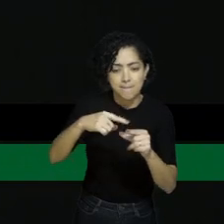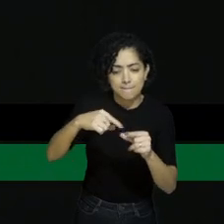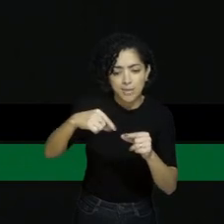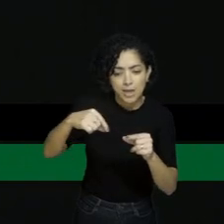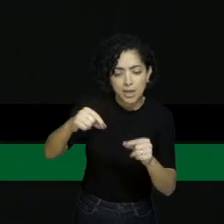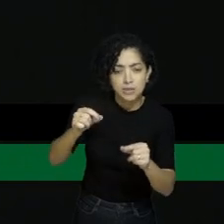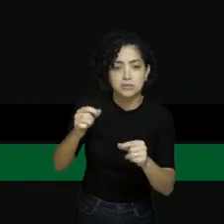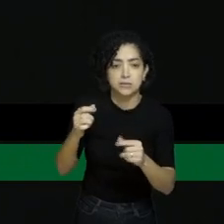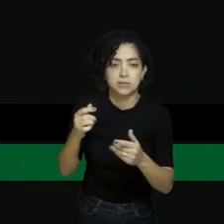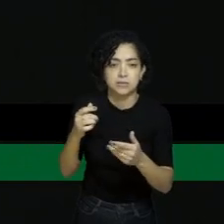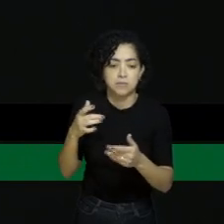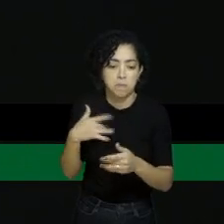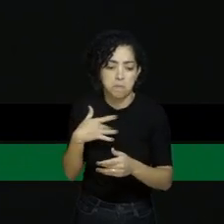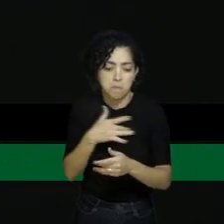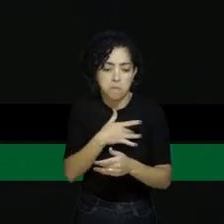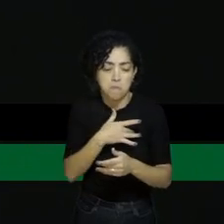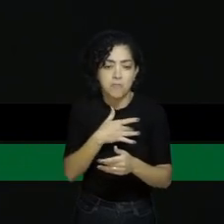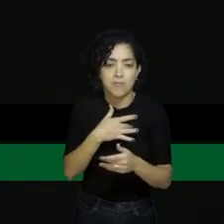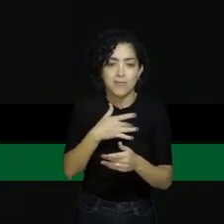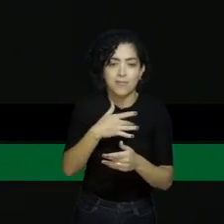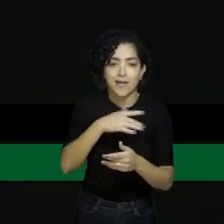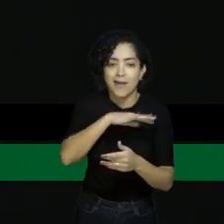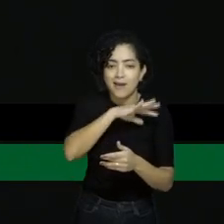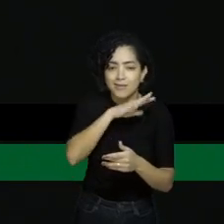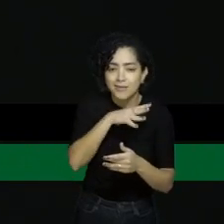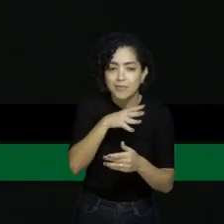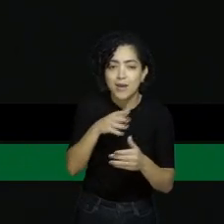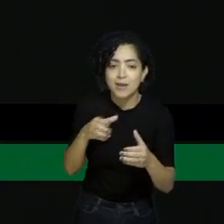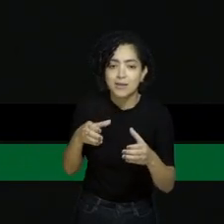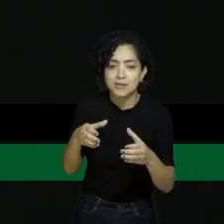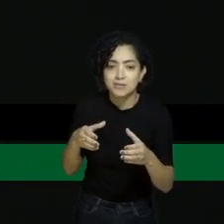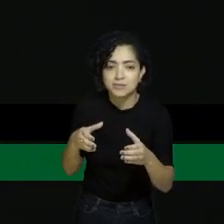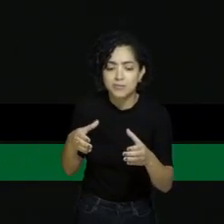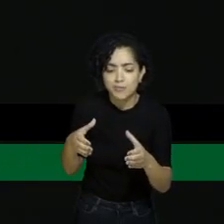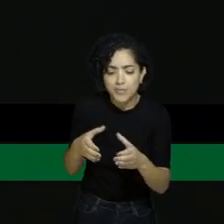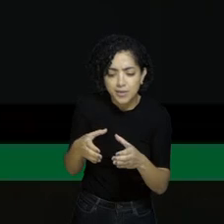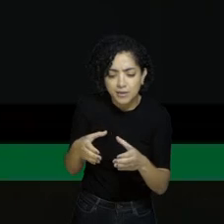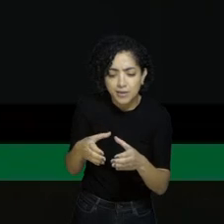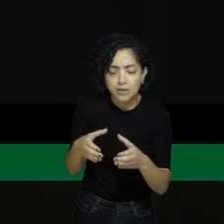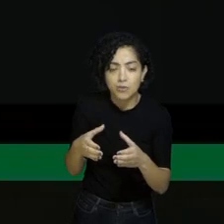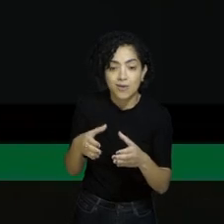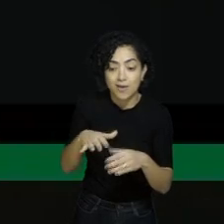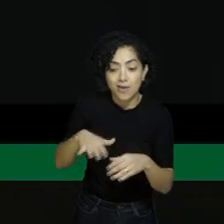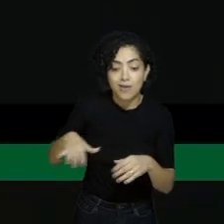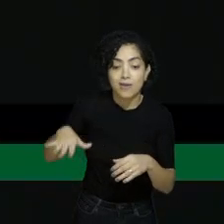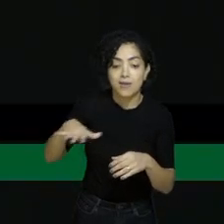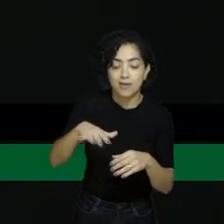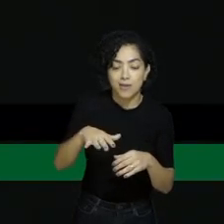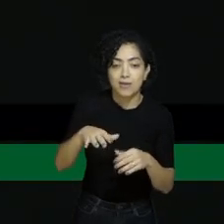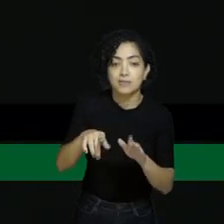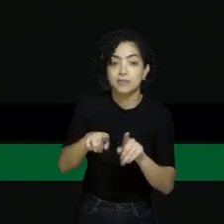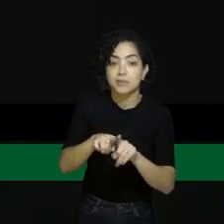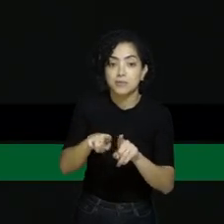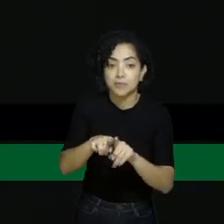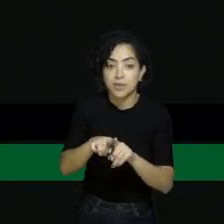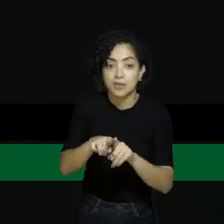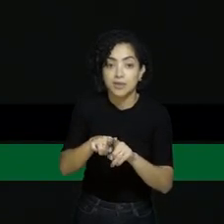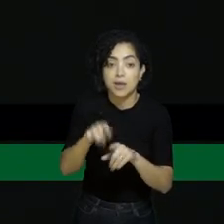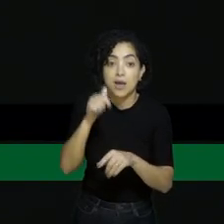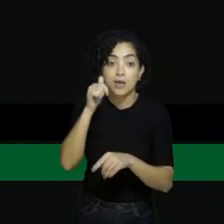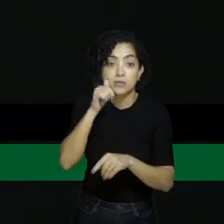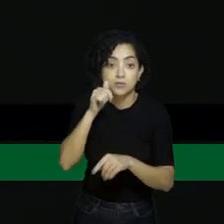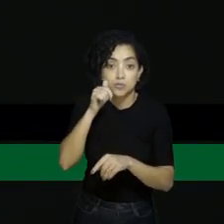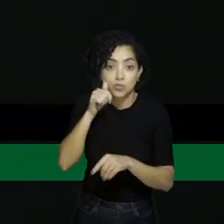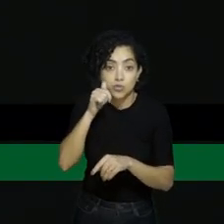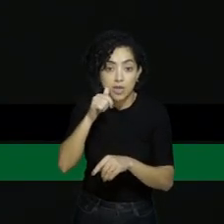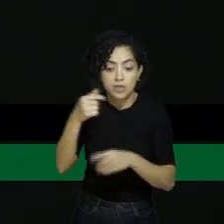também os pequenos animais, e dizer que naquele espaço também é um espaço aonde as mulheres fazem